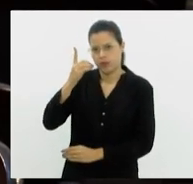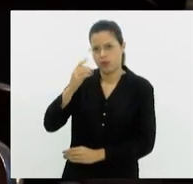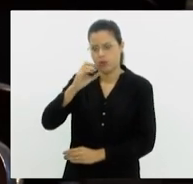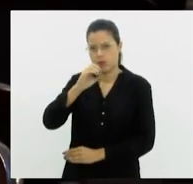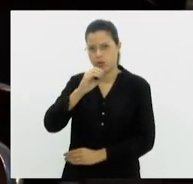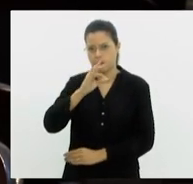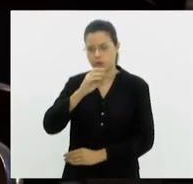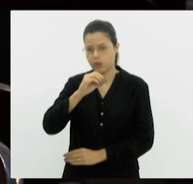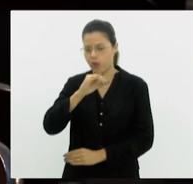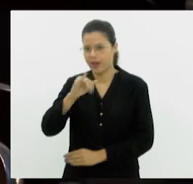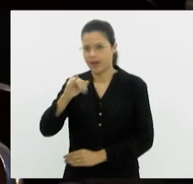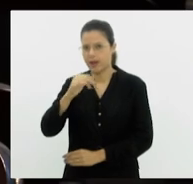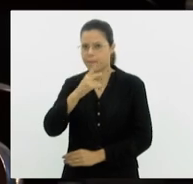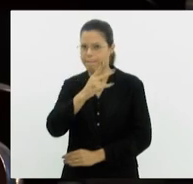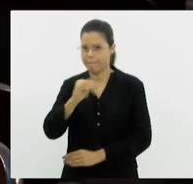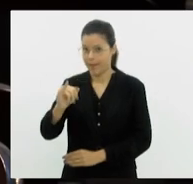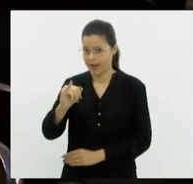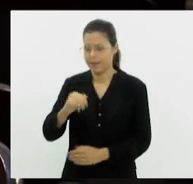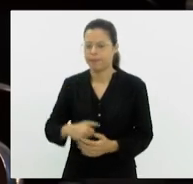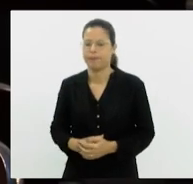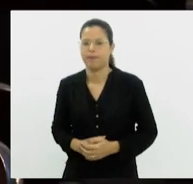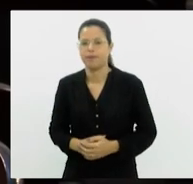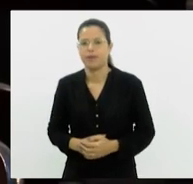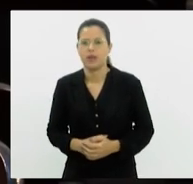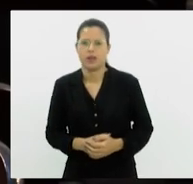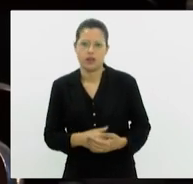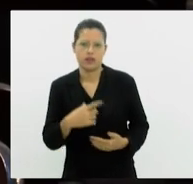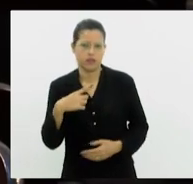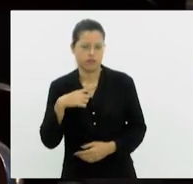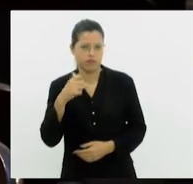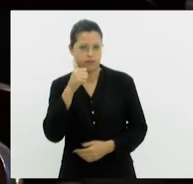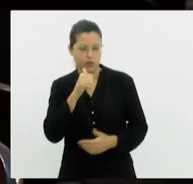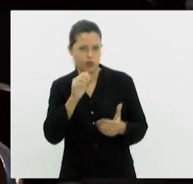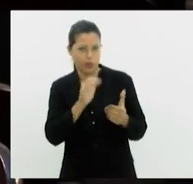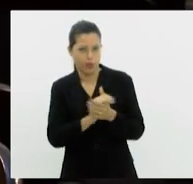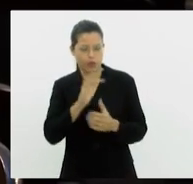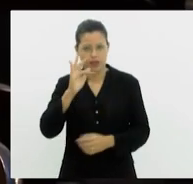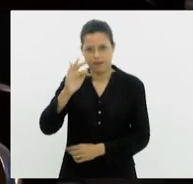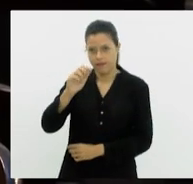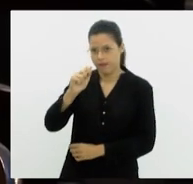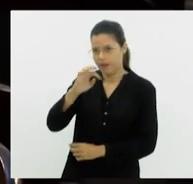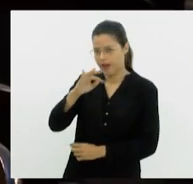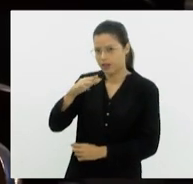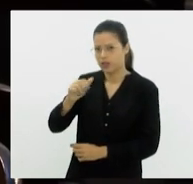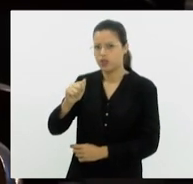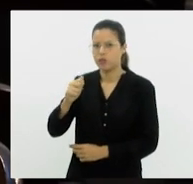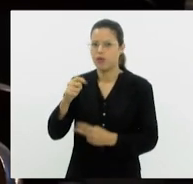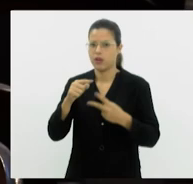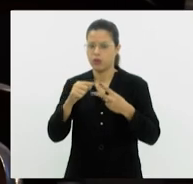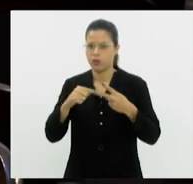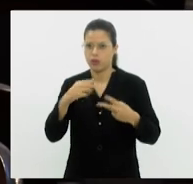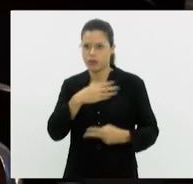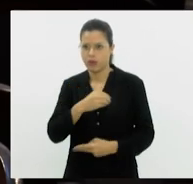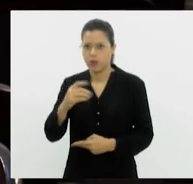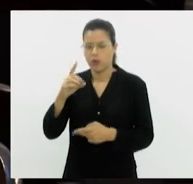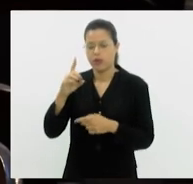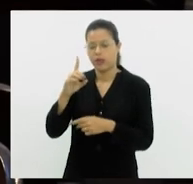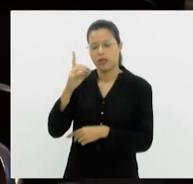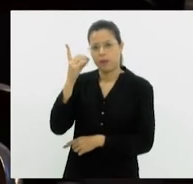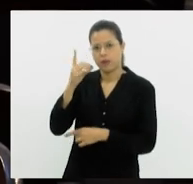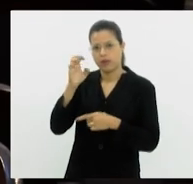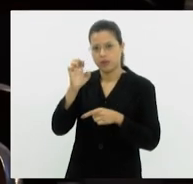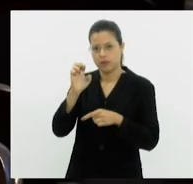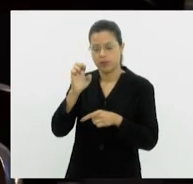Otone de Paula Pai. Ele deixa sua esposa, a dona Fátima, os seus dois filhos, o deputado federal Otone de